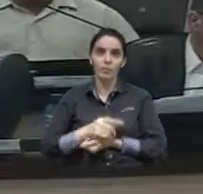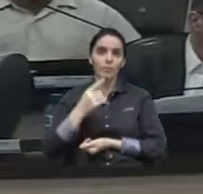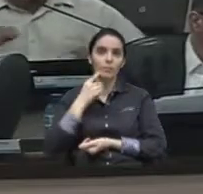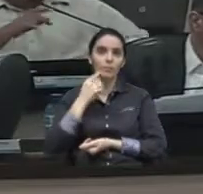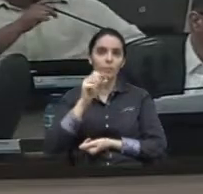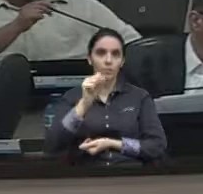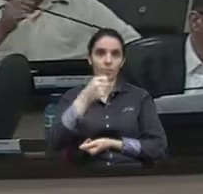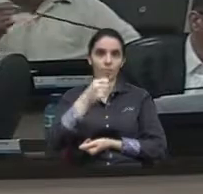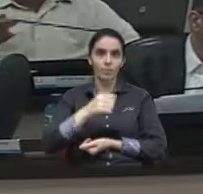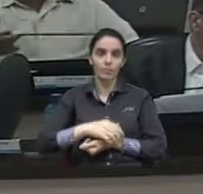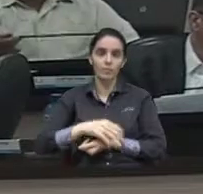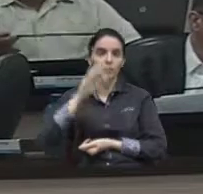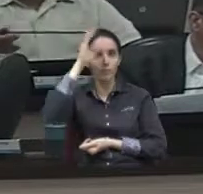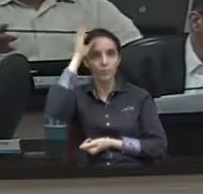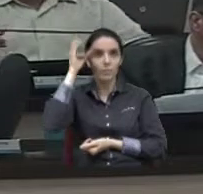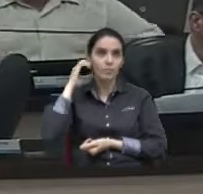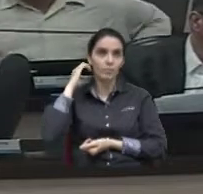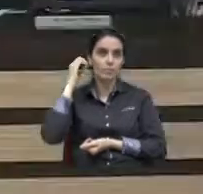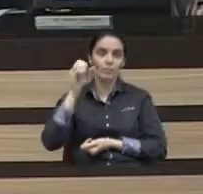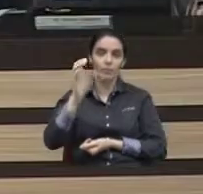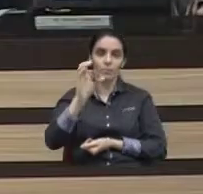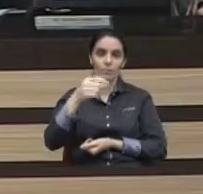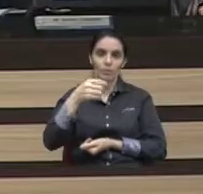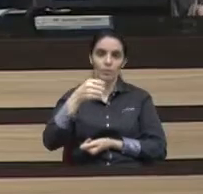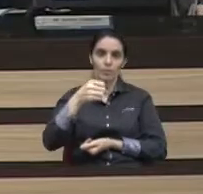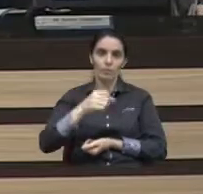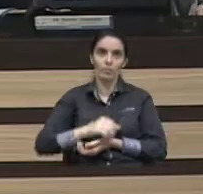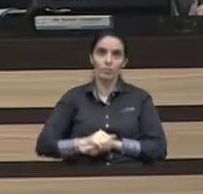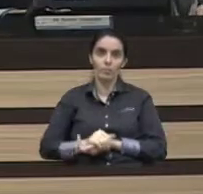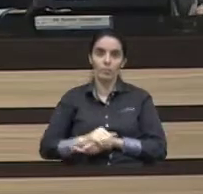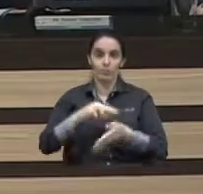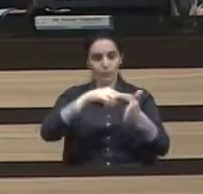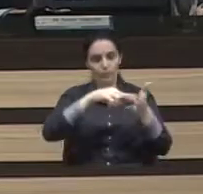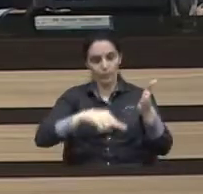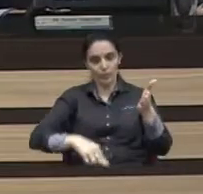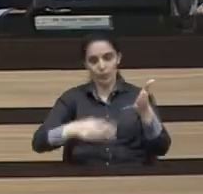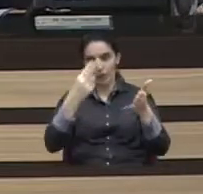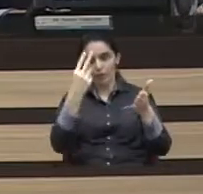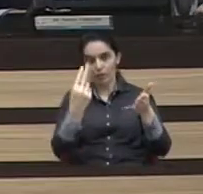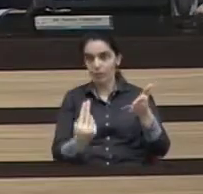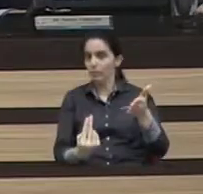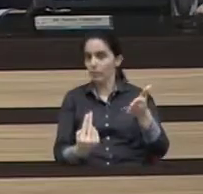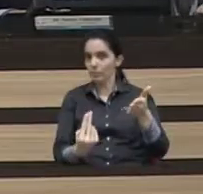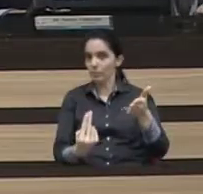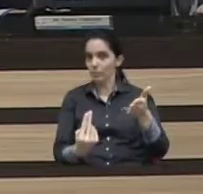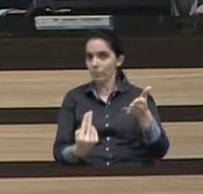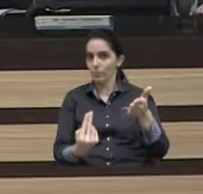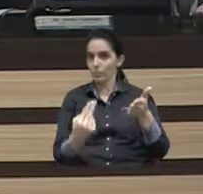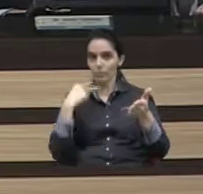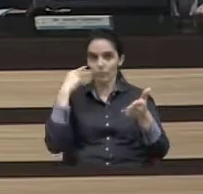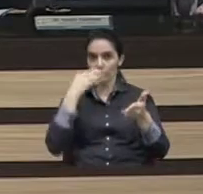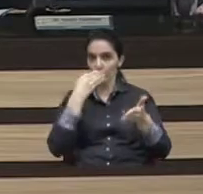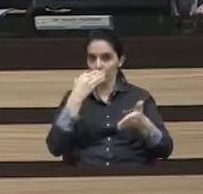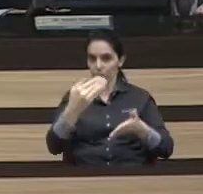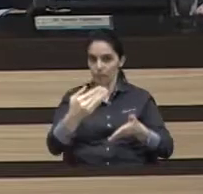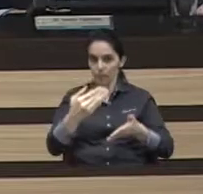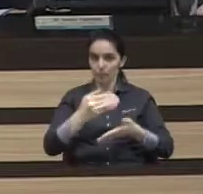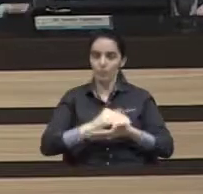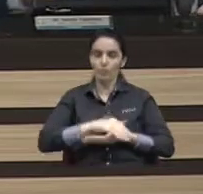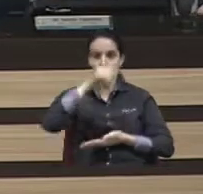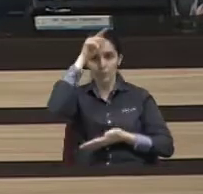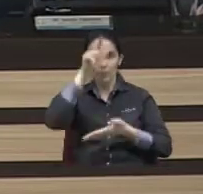Sim, presidente. Carolina? Sim, presidente. Então, a leitura ao segundo secretário, conforme foi determinado pelos